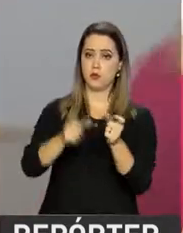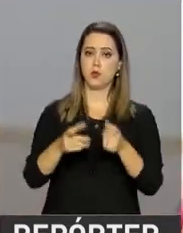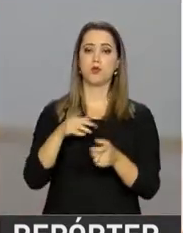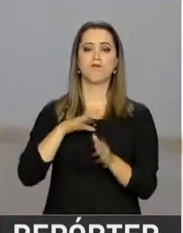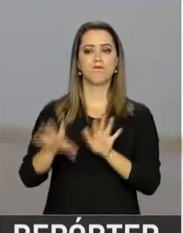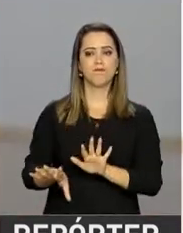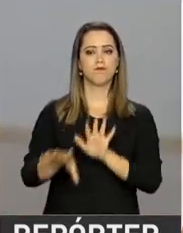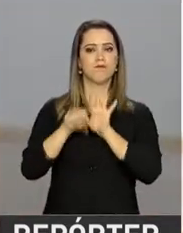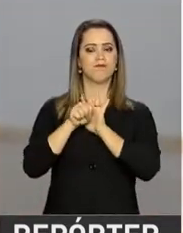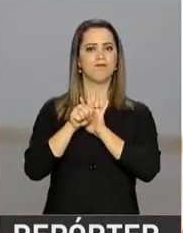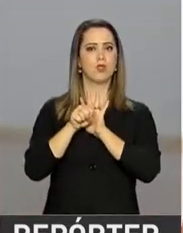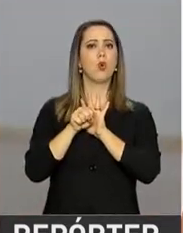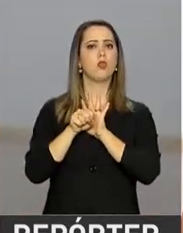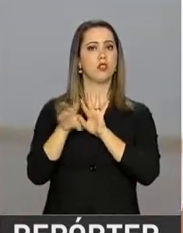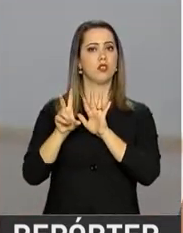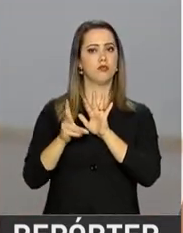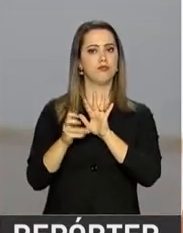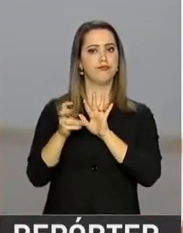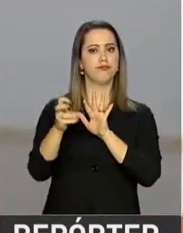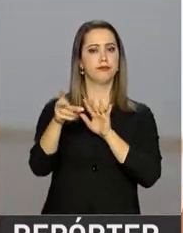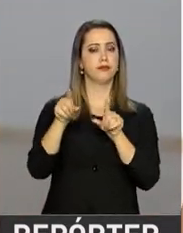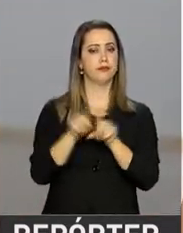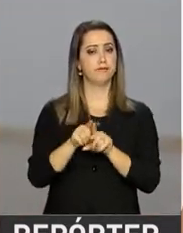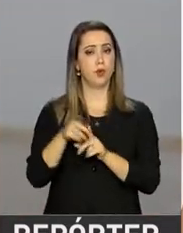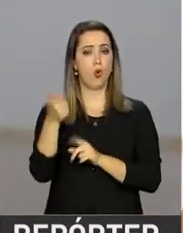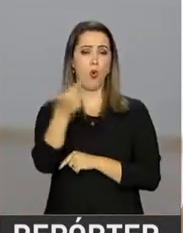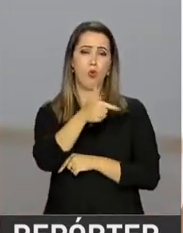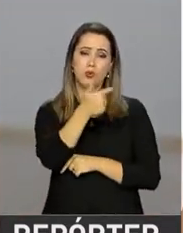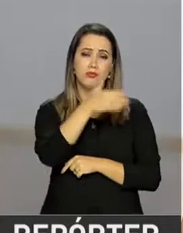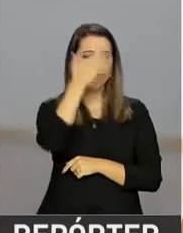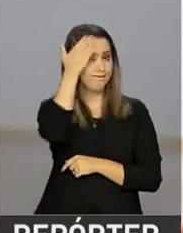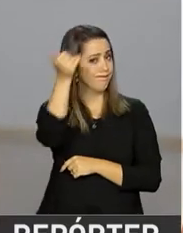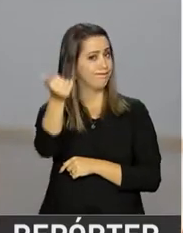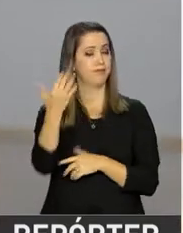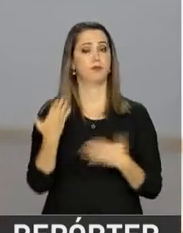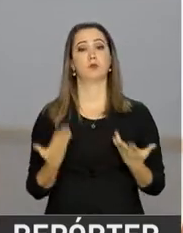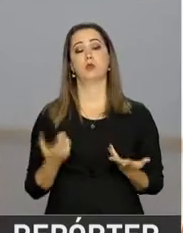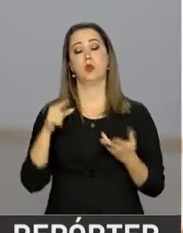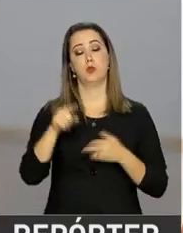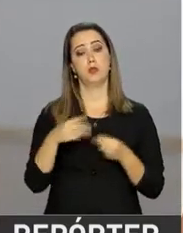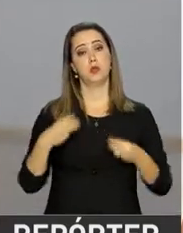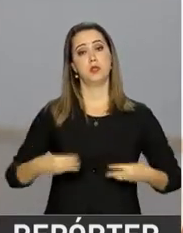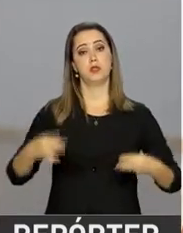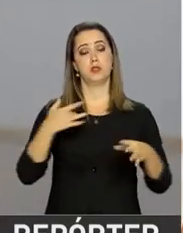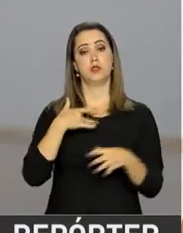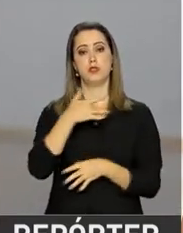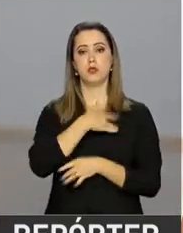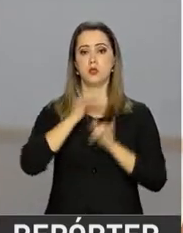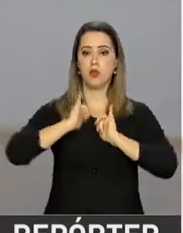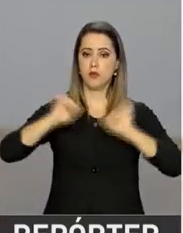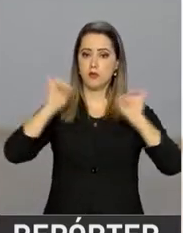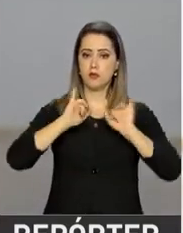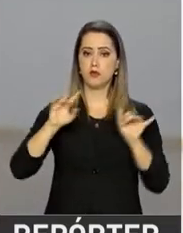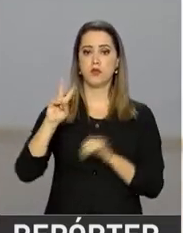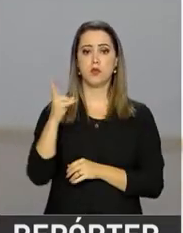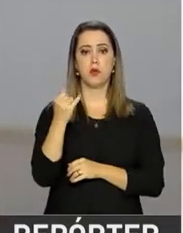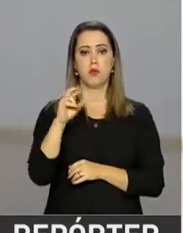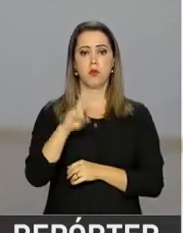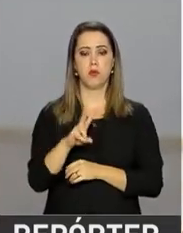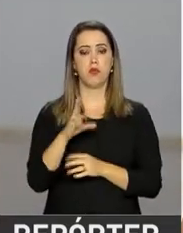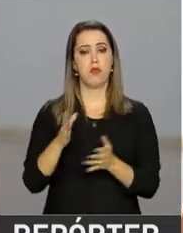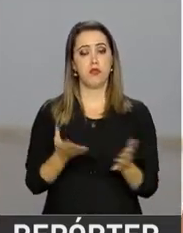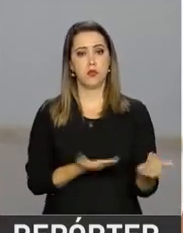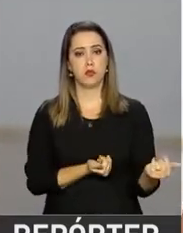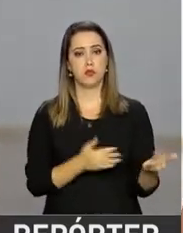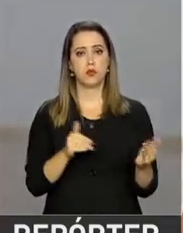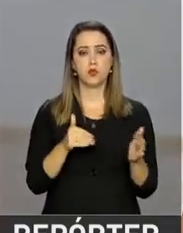136 mil não sabem que têm o HIV. Para o ministro da Saúde, Ricardo Barros, a incidência da AIDS tem aumentado entre